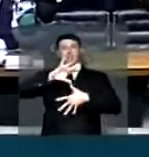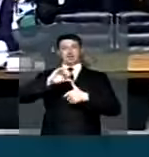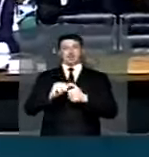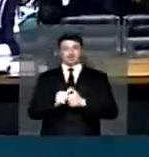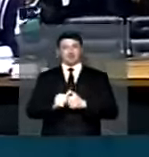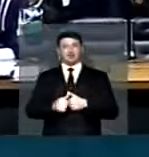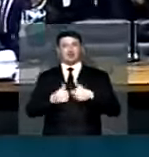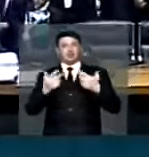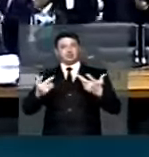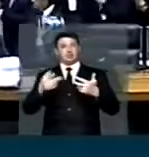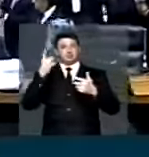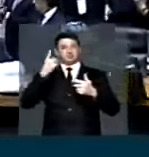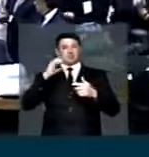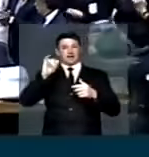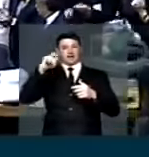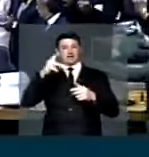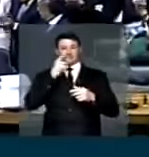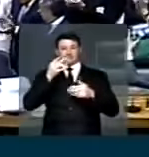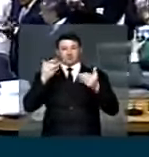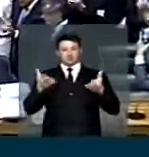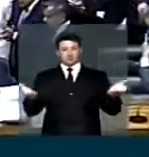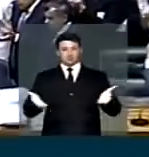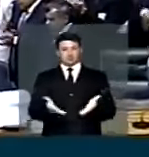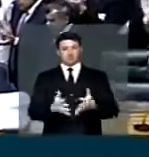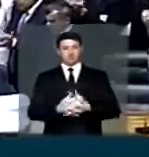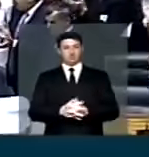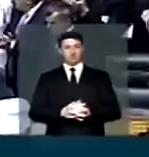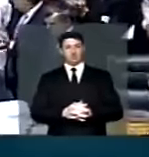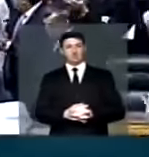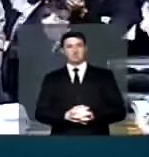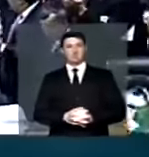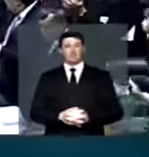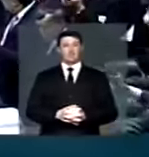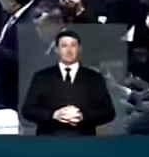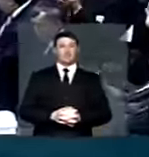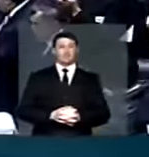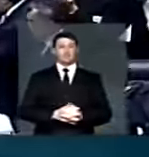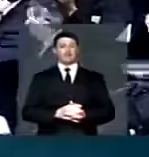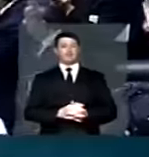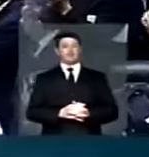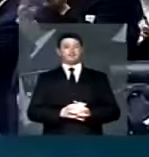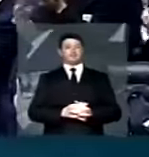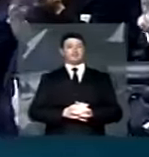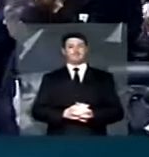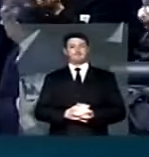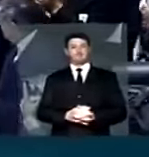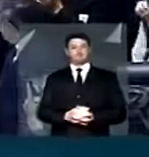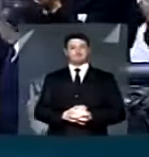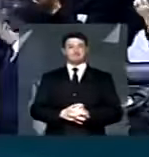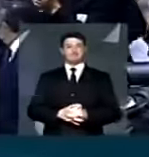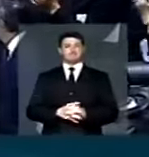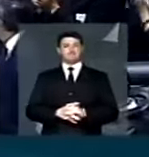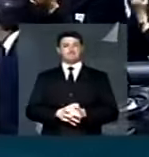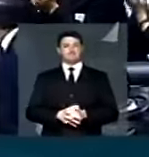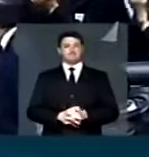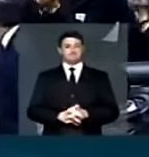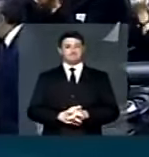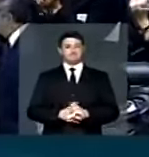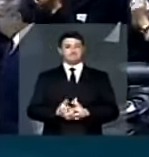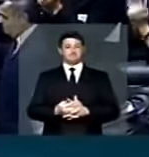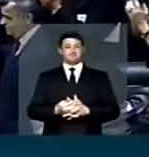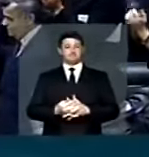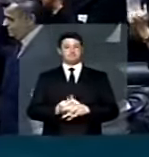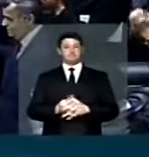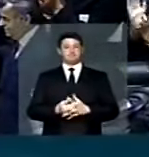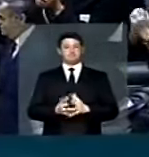Ronaldo Caiado fala sobre essa visita. Oi. Presidente, deputado Alberto Filho votou conforme a orientação do seu partido. Roberto